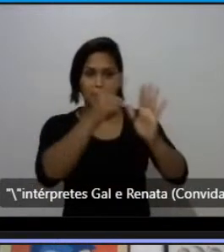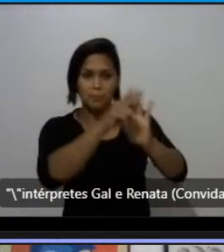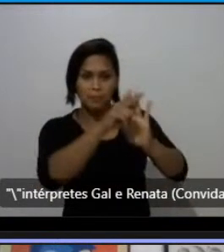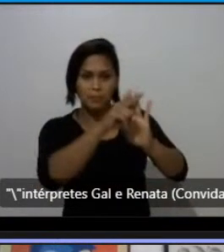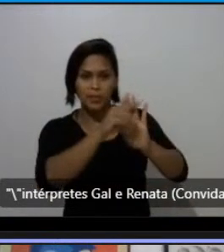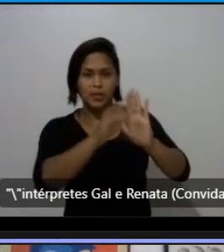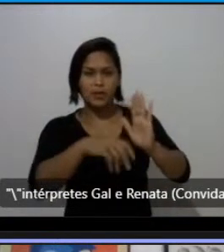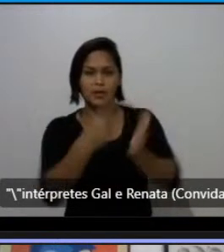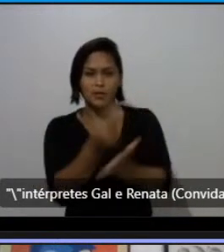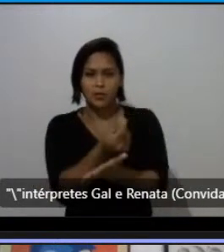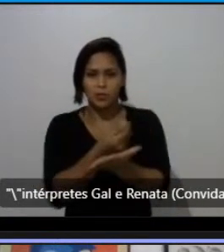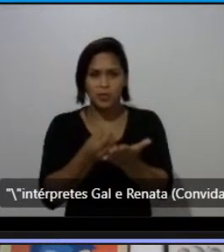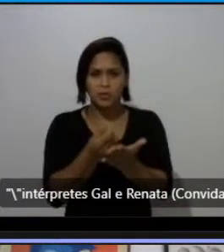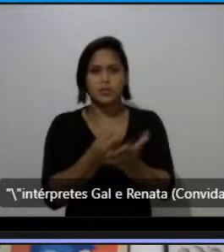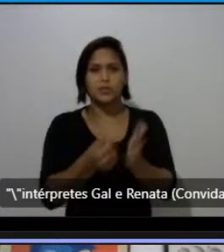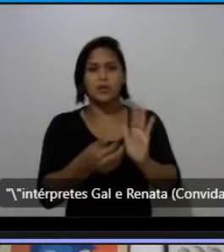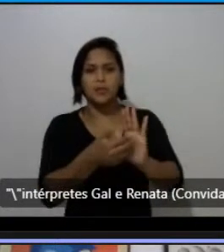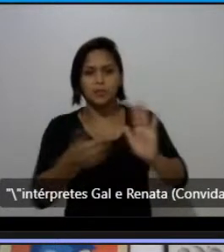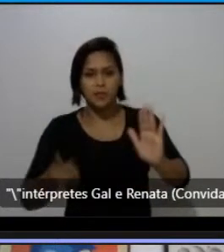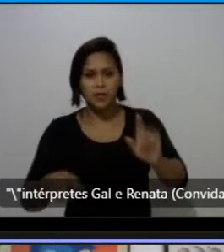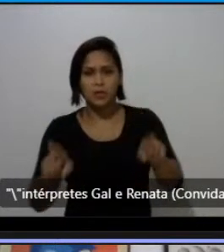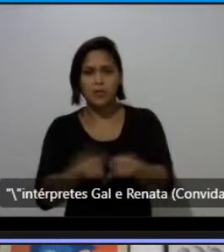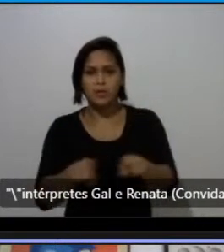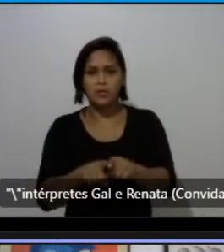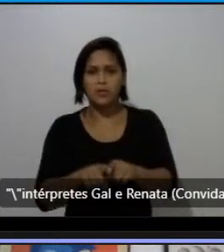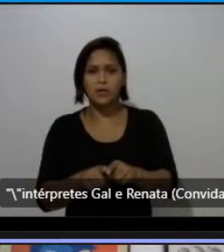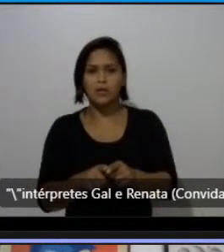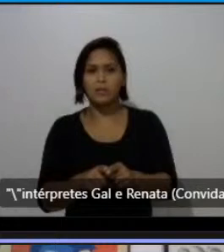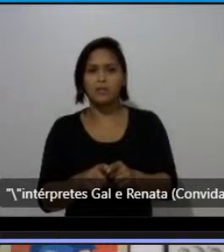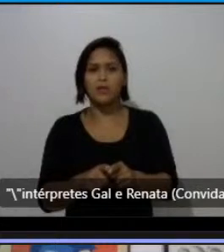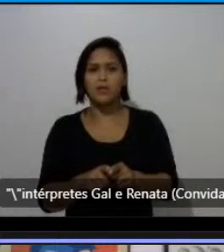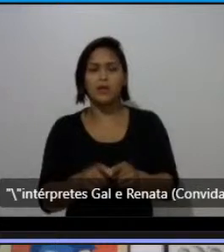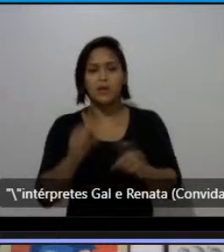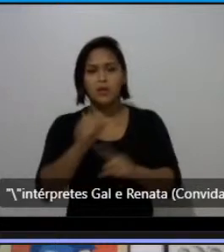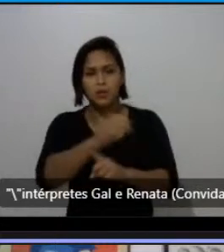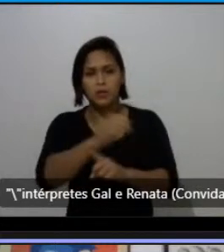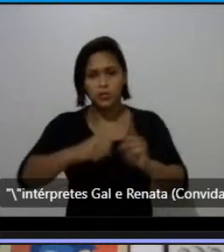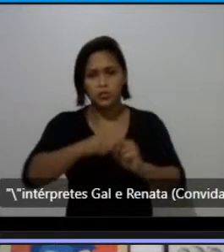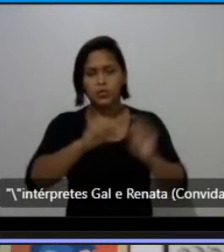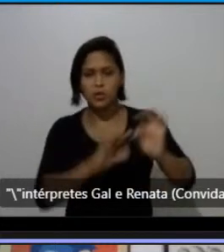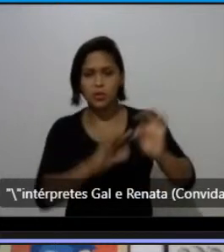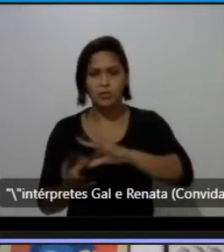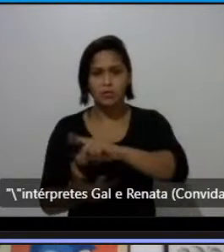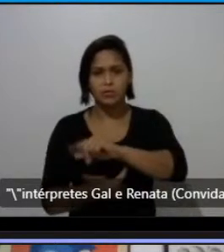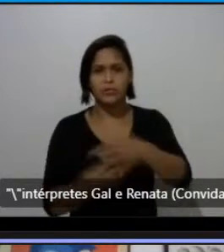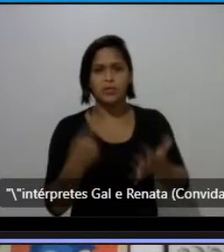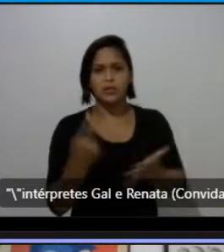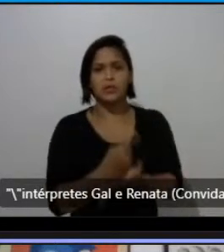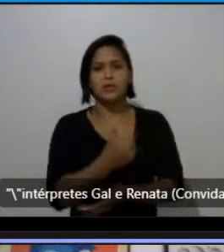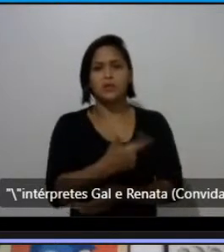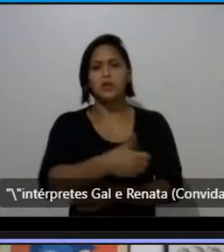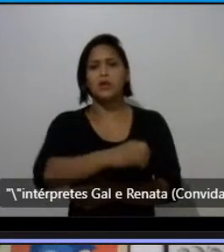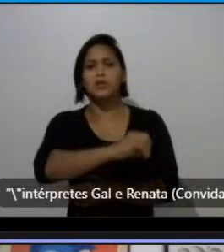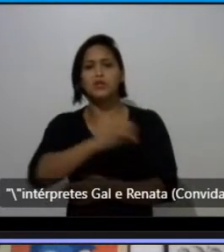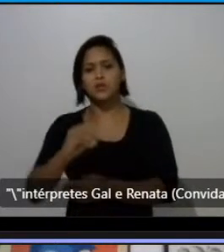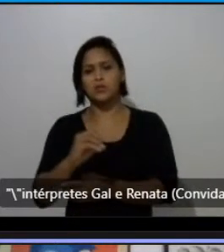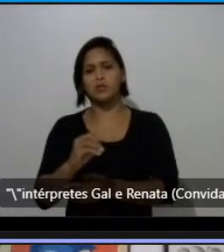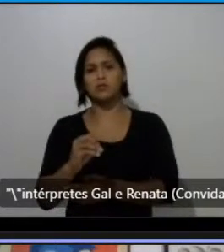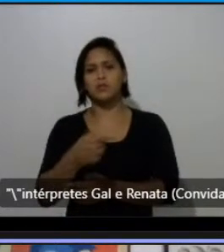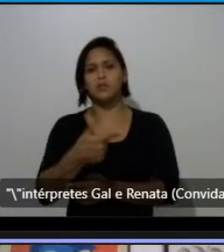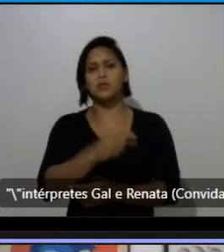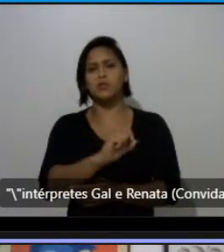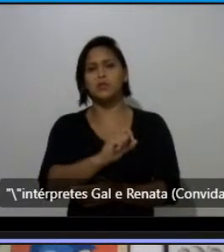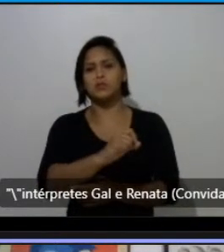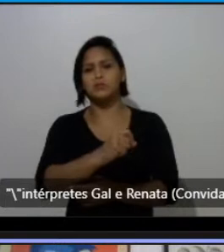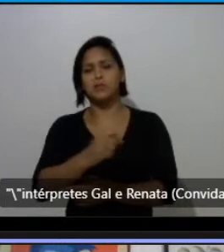ação anticapitalista, também alinhados à dimensão do Fórum Social Mundial, que aconteceu em 2000, 2001, né, desde lá,